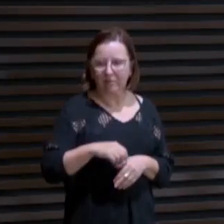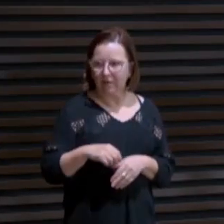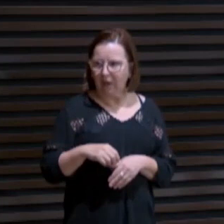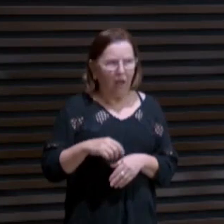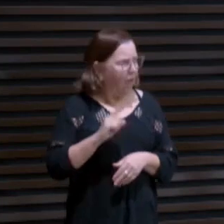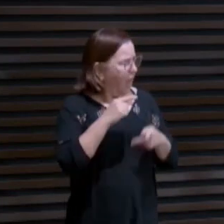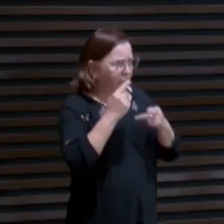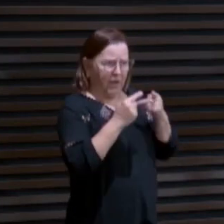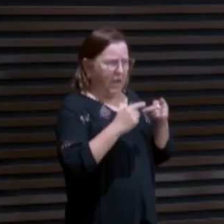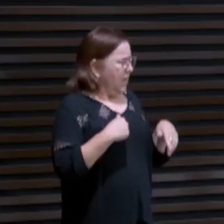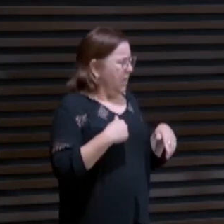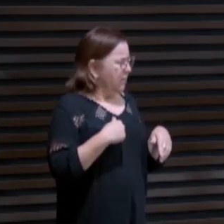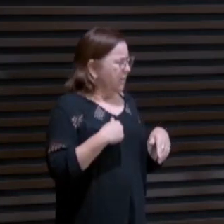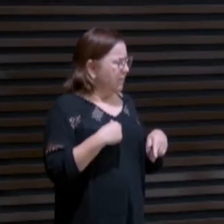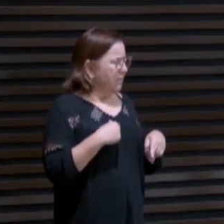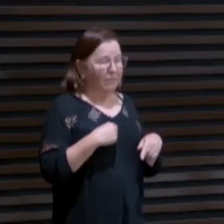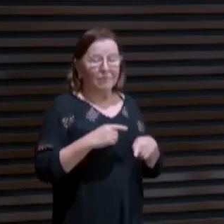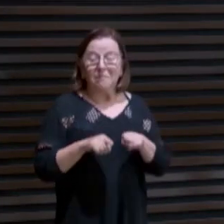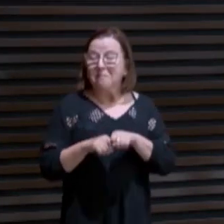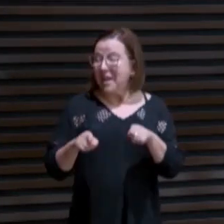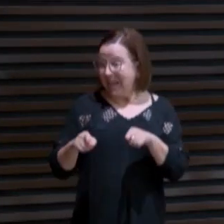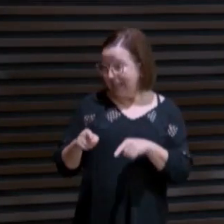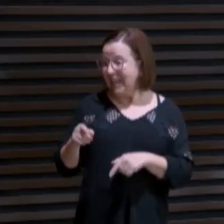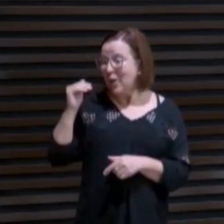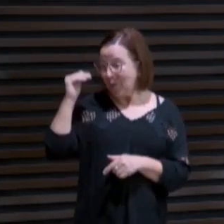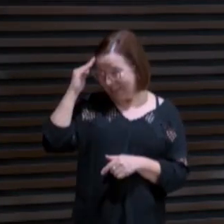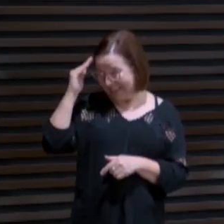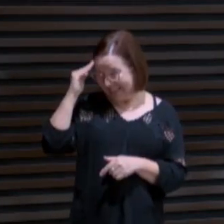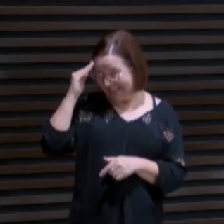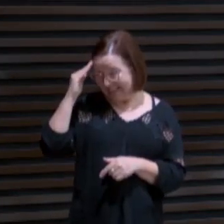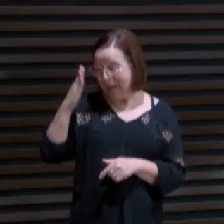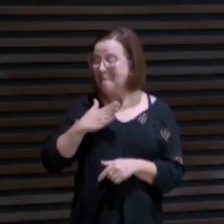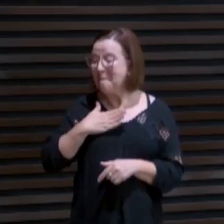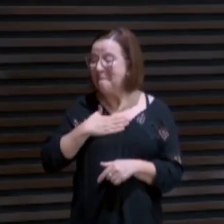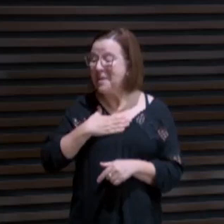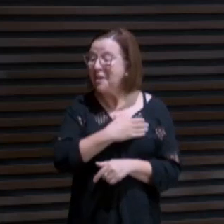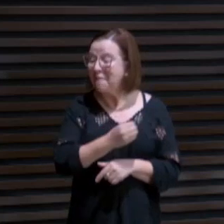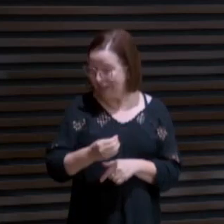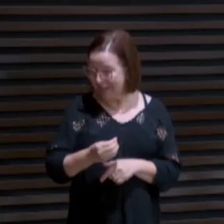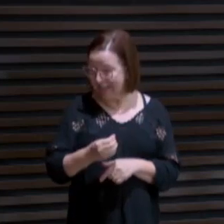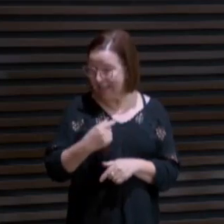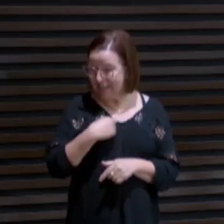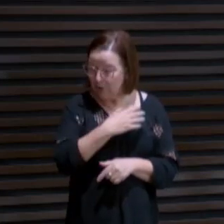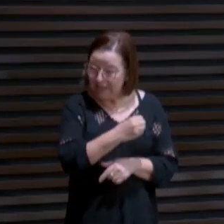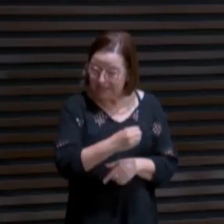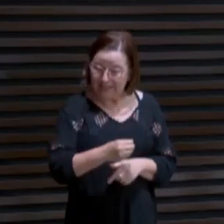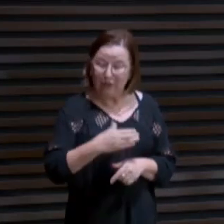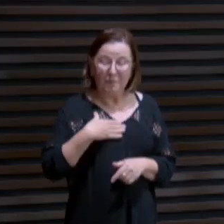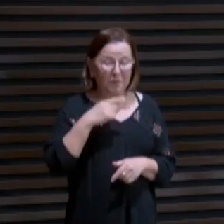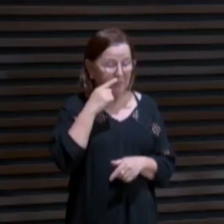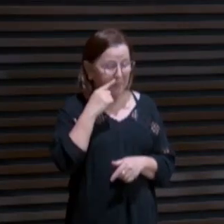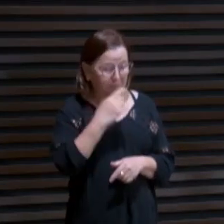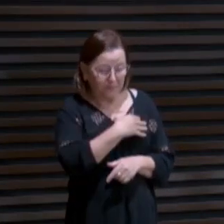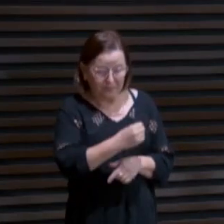veio. Ela veio de mim. E eu vim do meu pai, meu avô, meu bisavô, e nós viemos